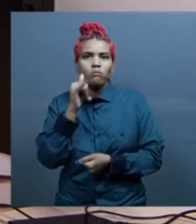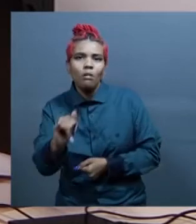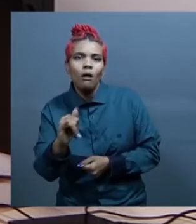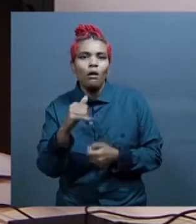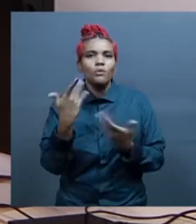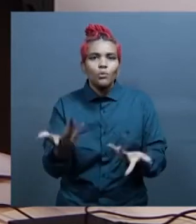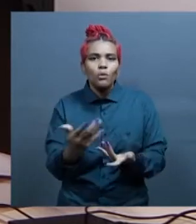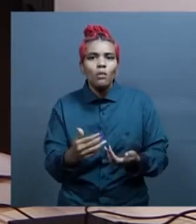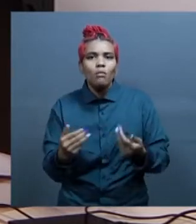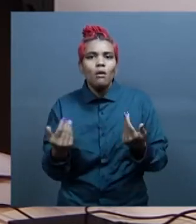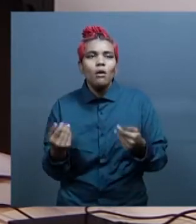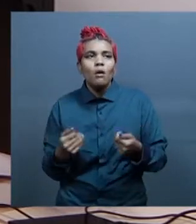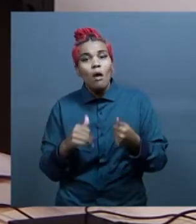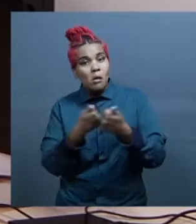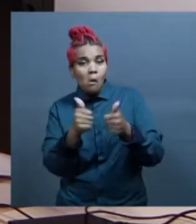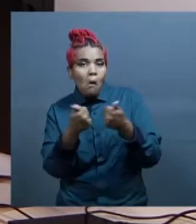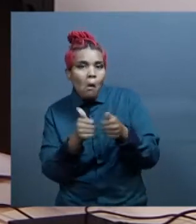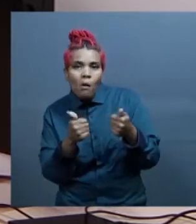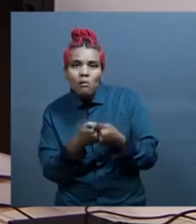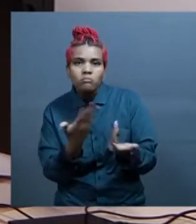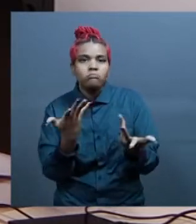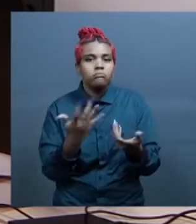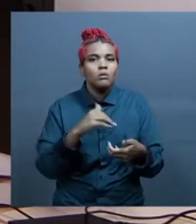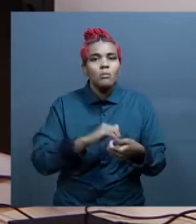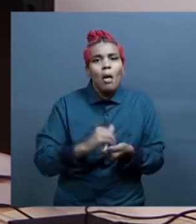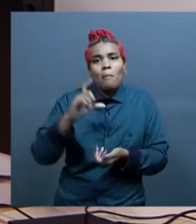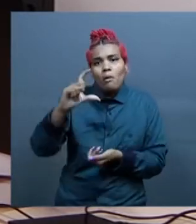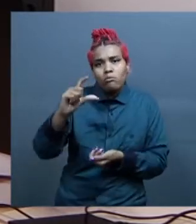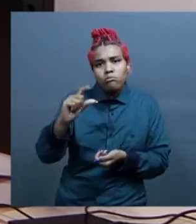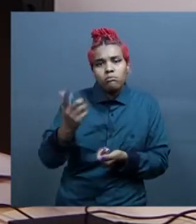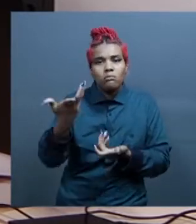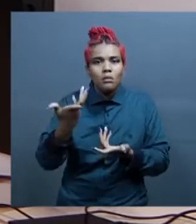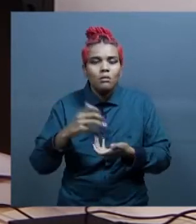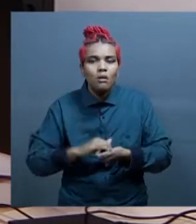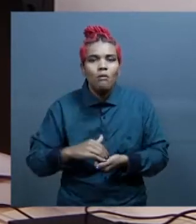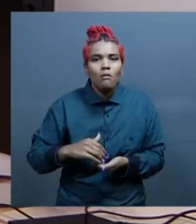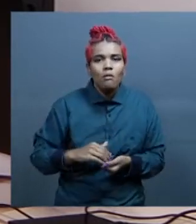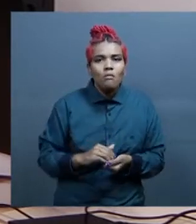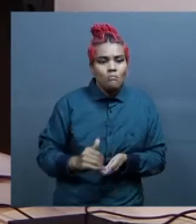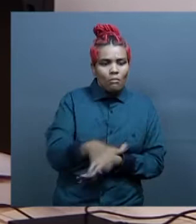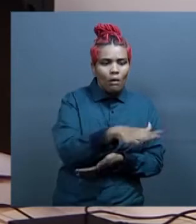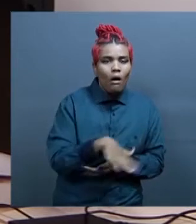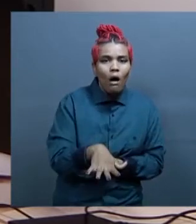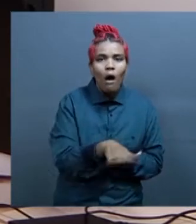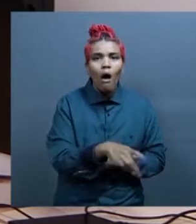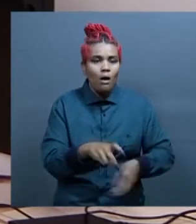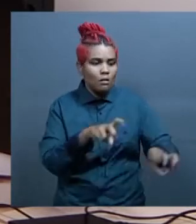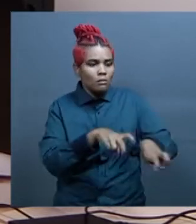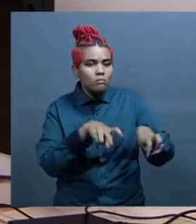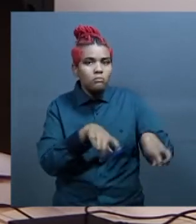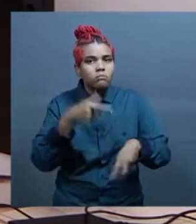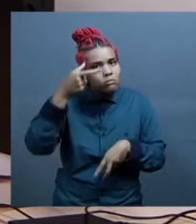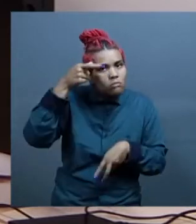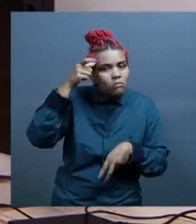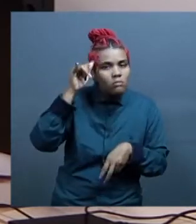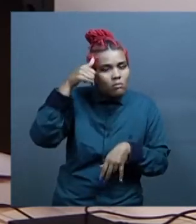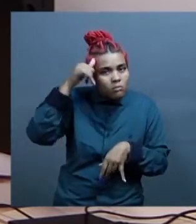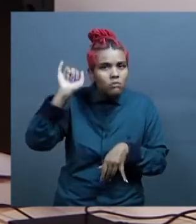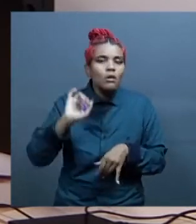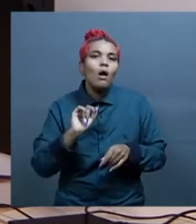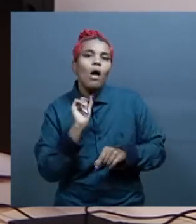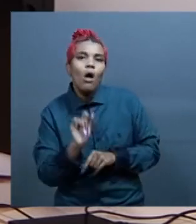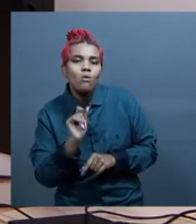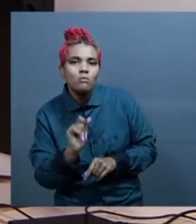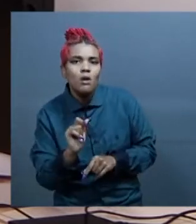transporte coletivo nem tudo isso diminuiria as emissões no ambiente por exemplo agropecuário o revolvimento do solo costuma liberar muito co2